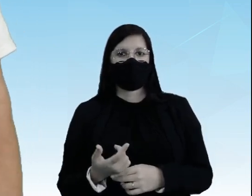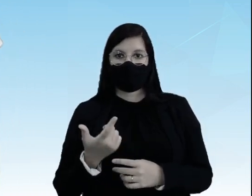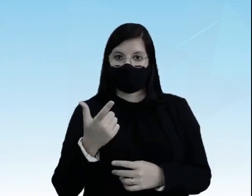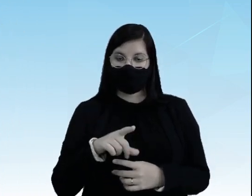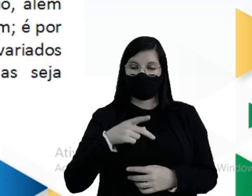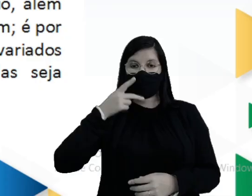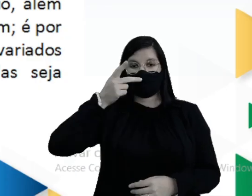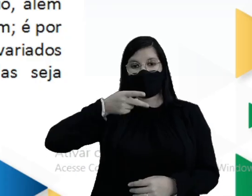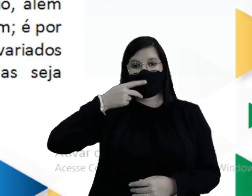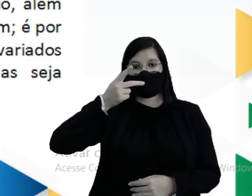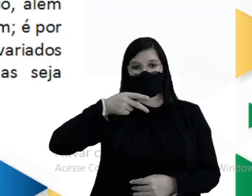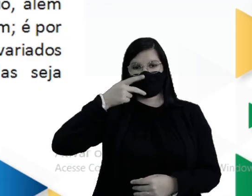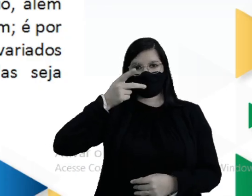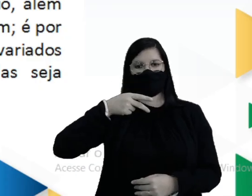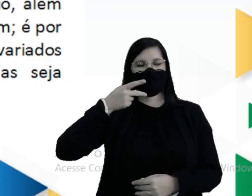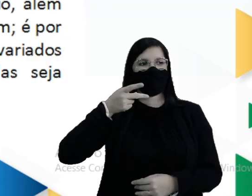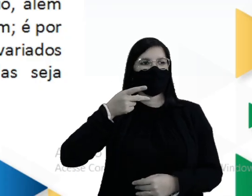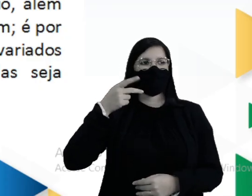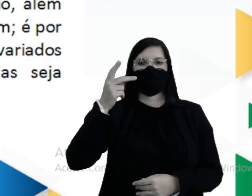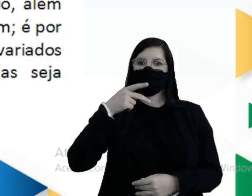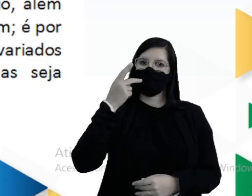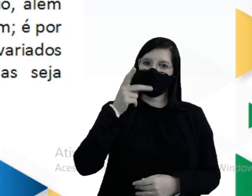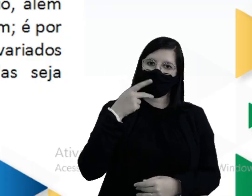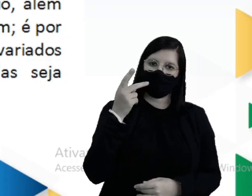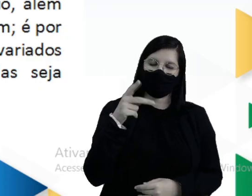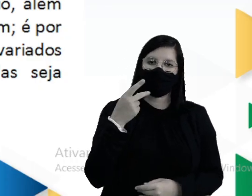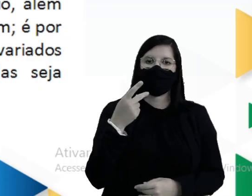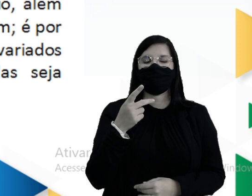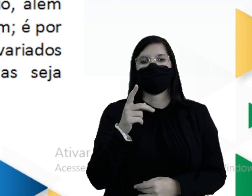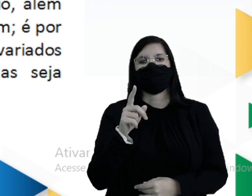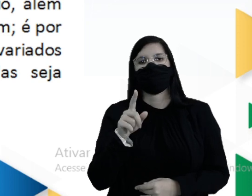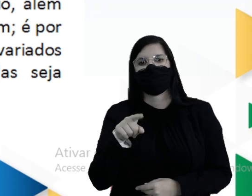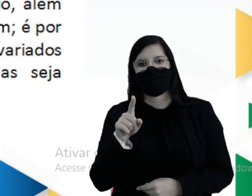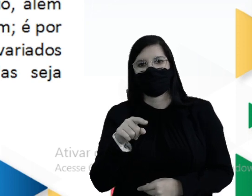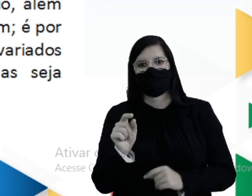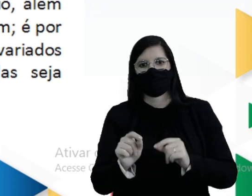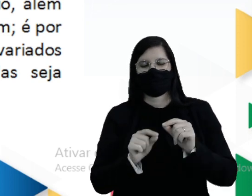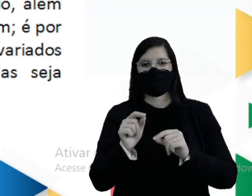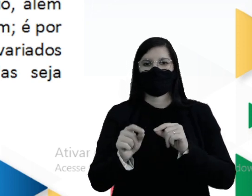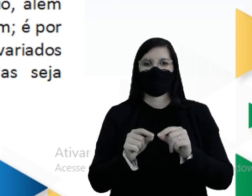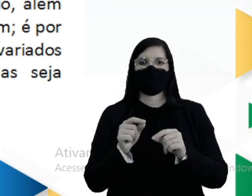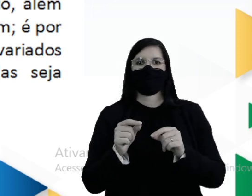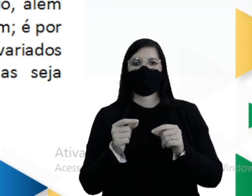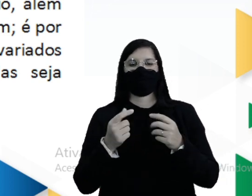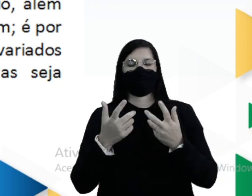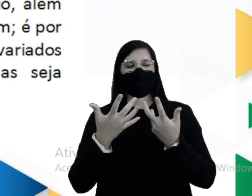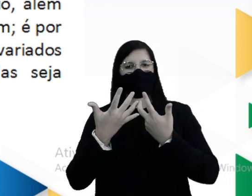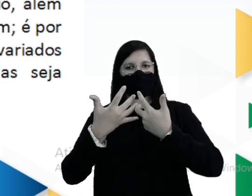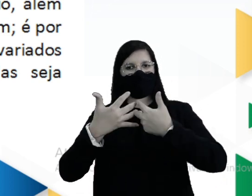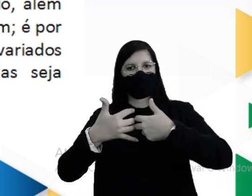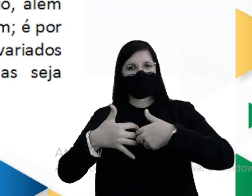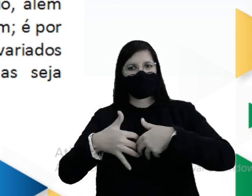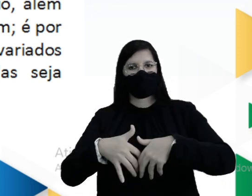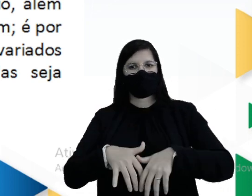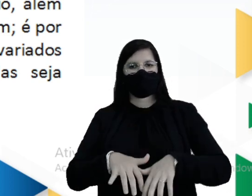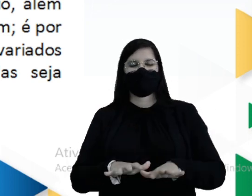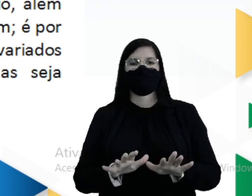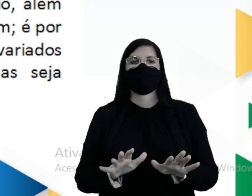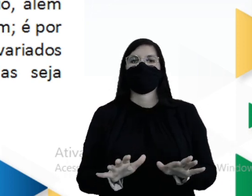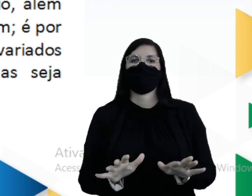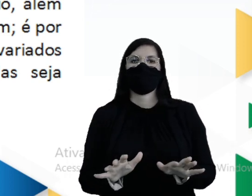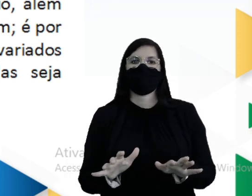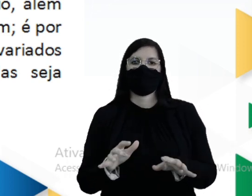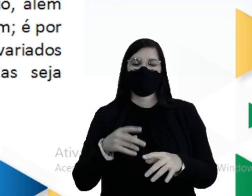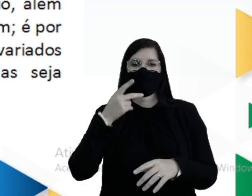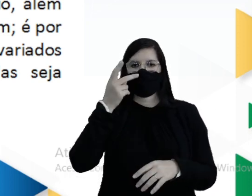a fala. Lembrar que a fala, como eu falei, a fala, não é isso? Ela é mais espontânea. Isso não quer dizer